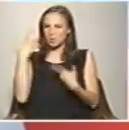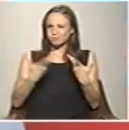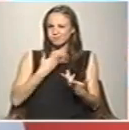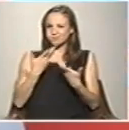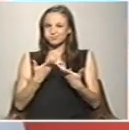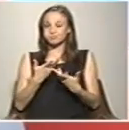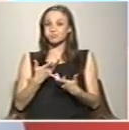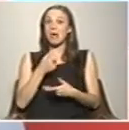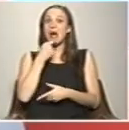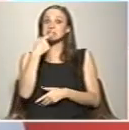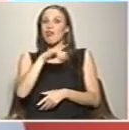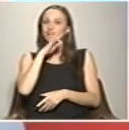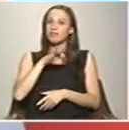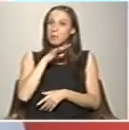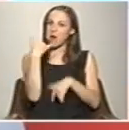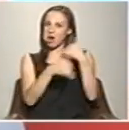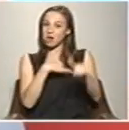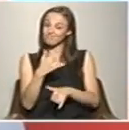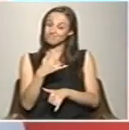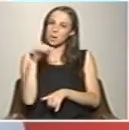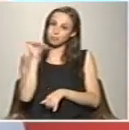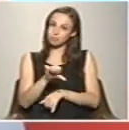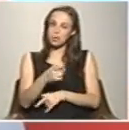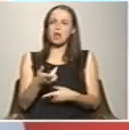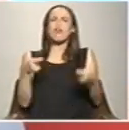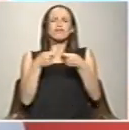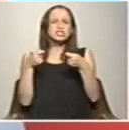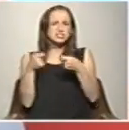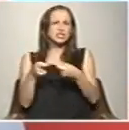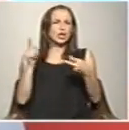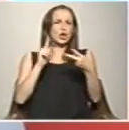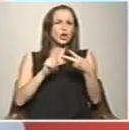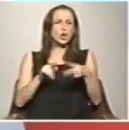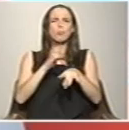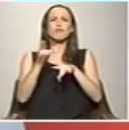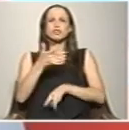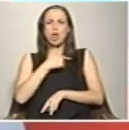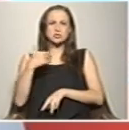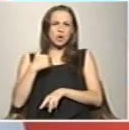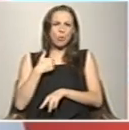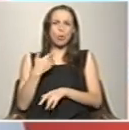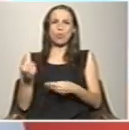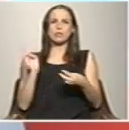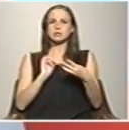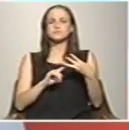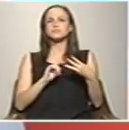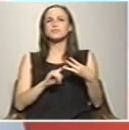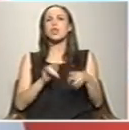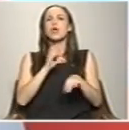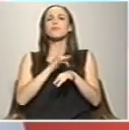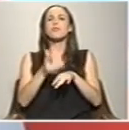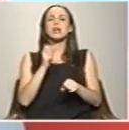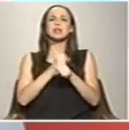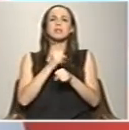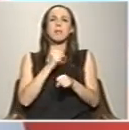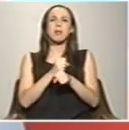quando a violência é intrafamiliar, mas, nomeadamente, vizinhos, profissionais de saúde, os profissionais que trabalham